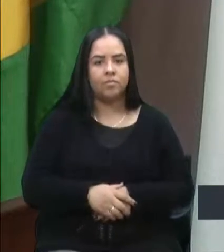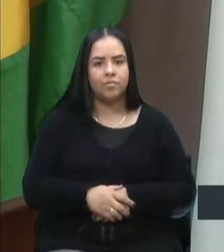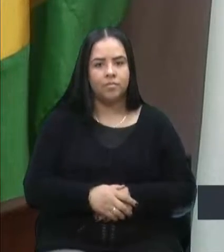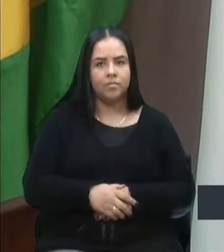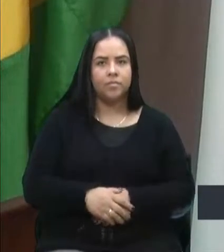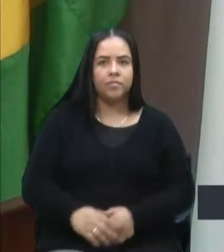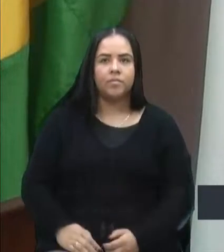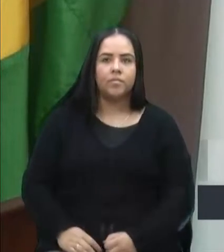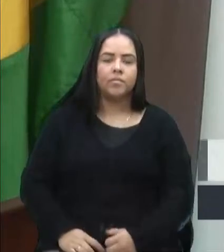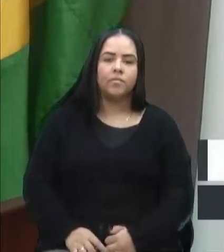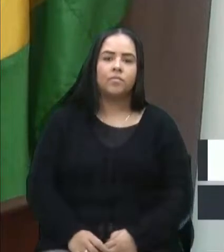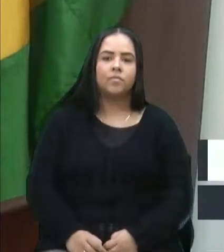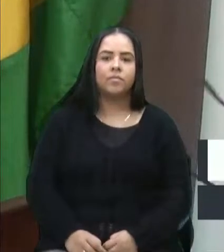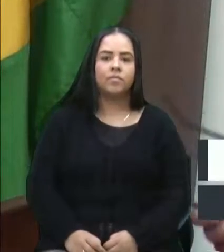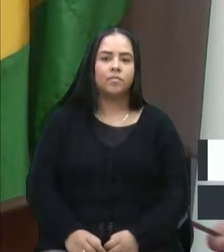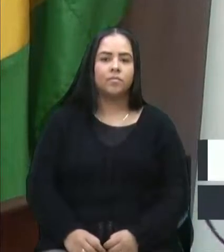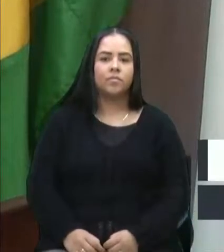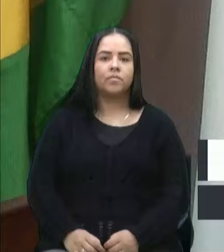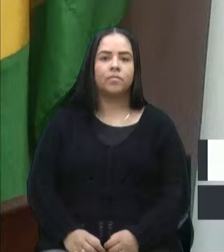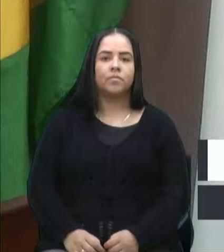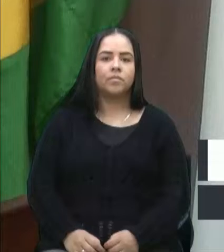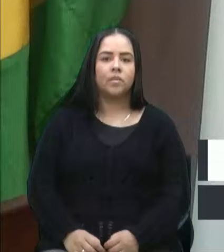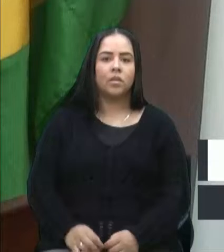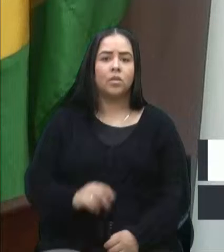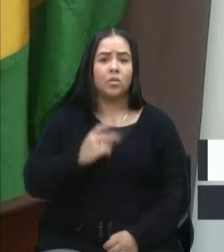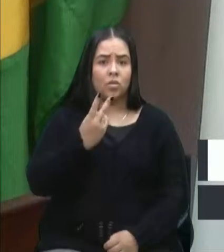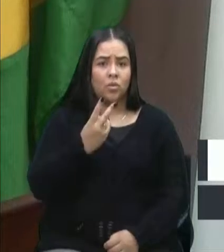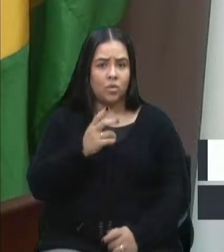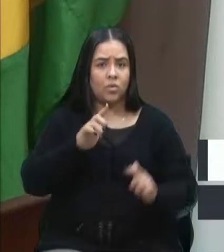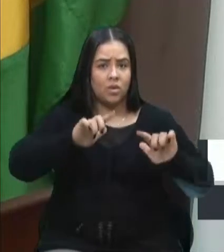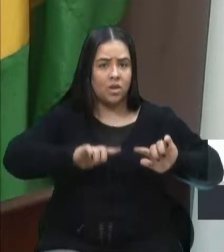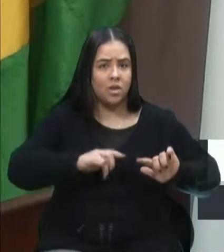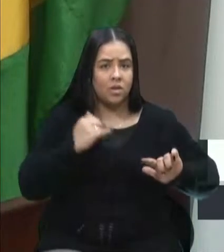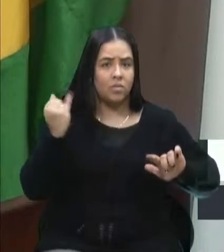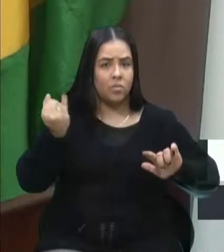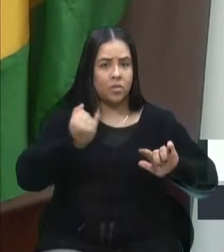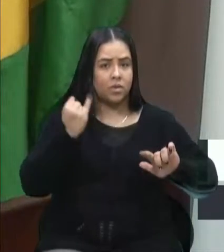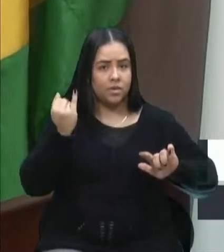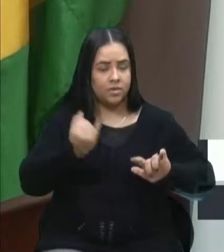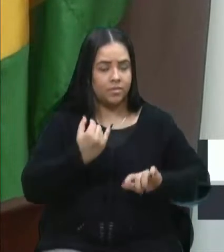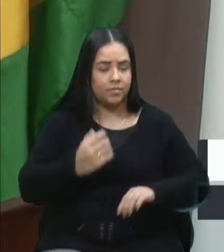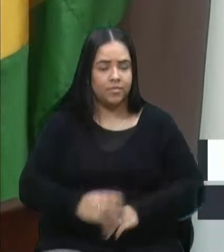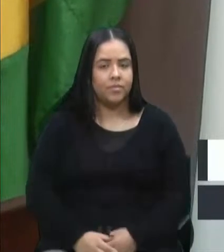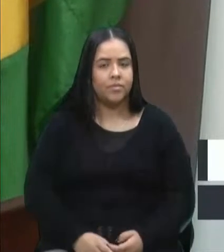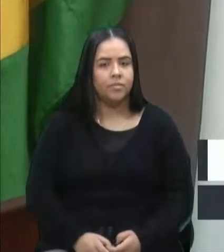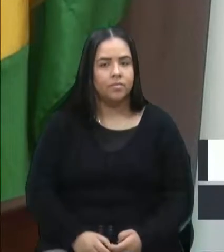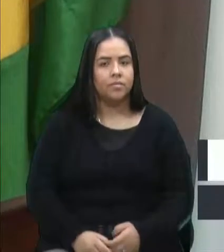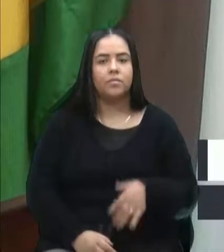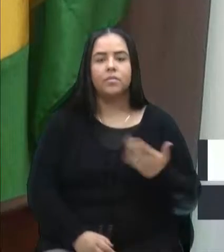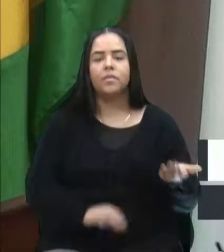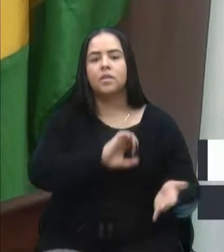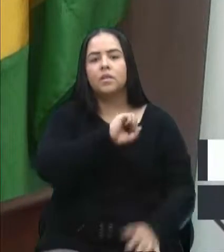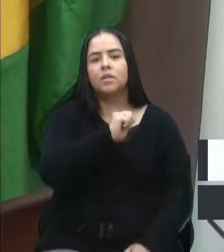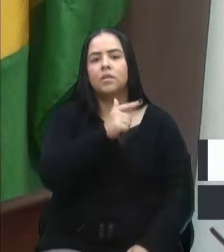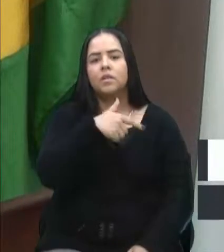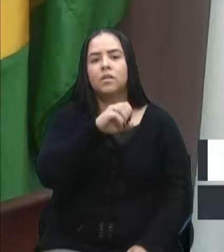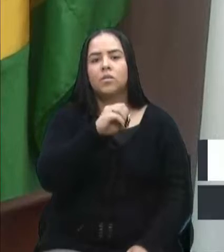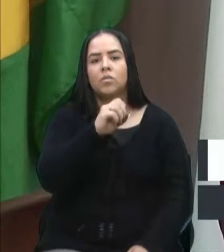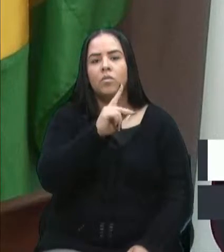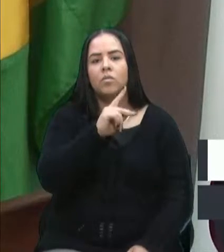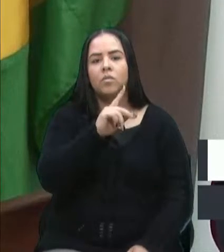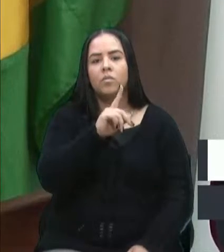E dois espaços importantes, né? Aqui em São Pelegrino, eu tenho muita saudade do